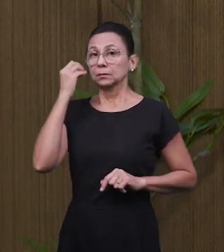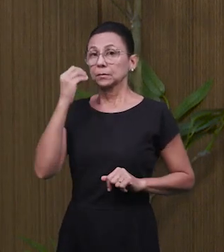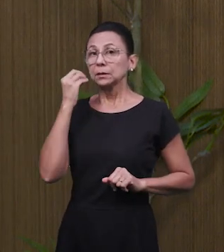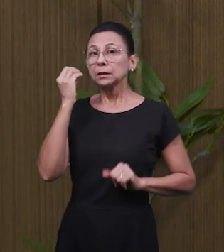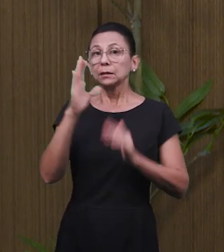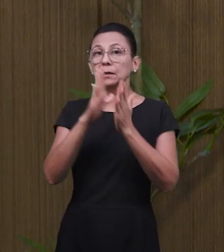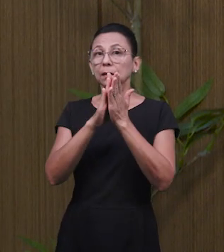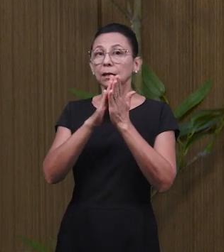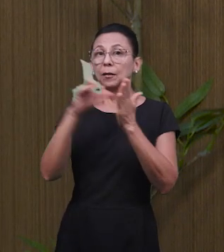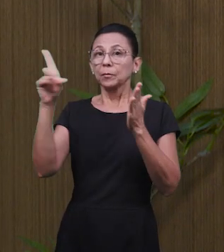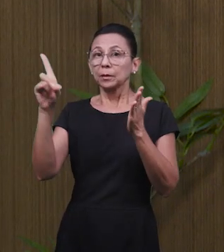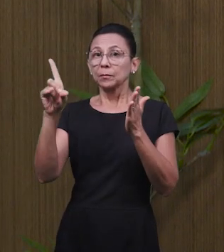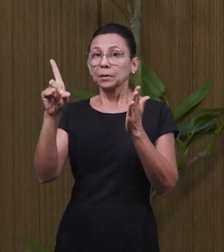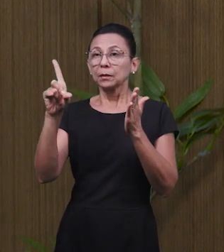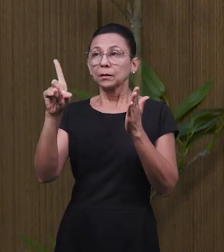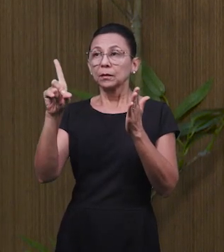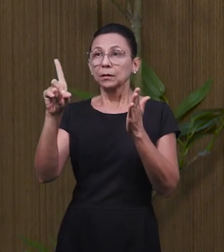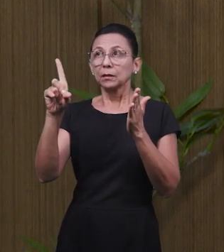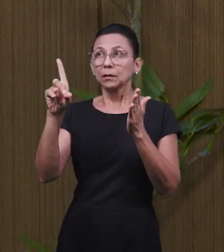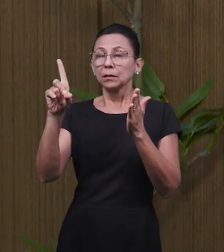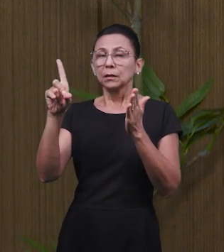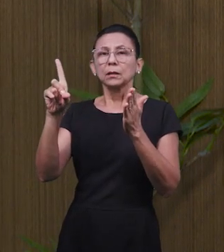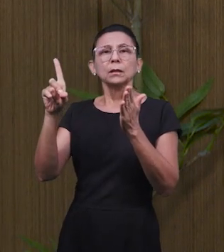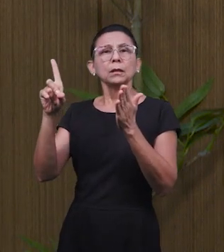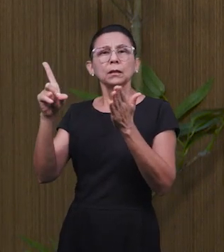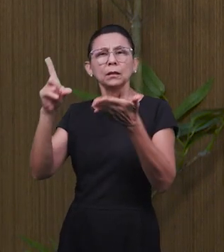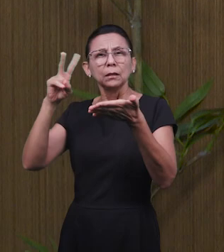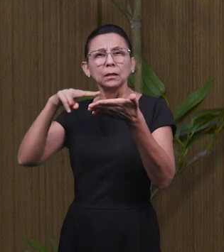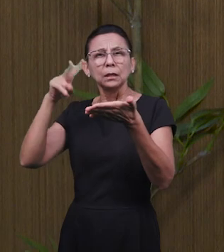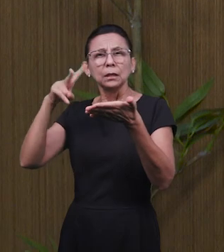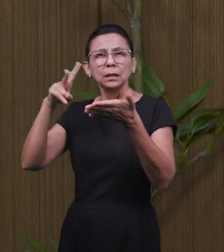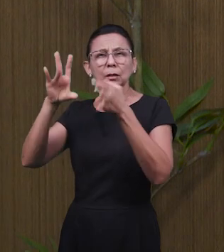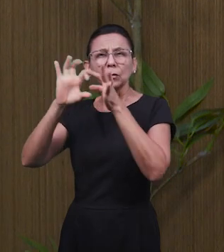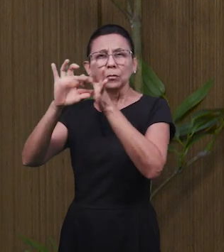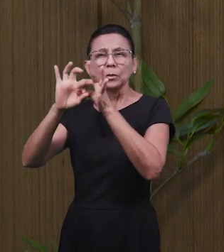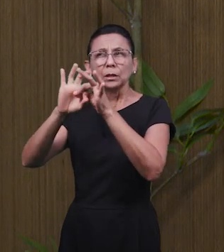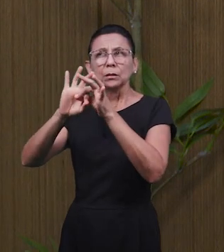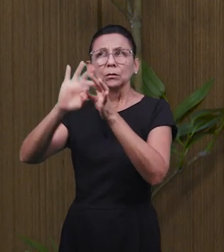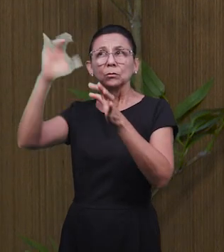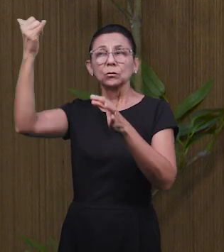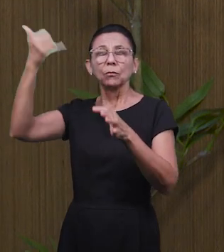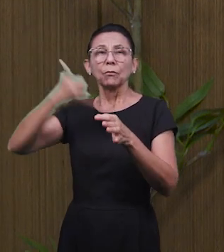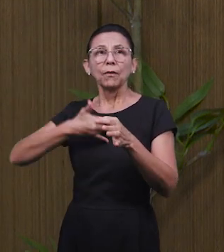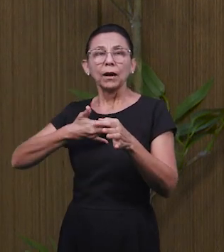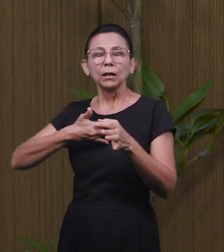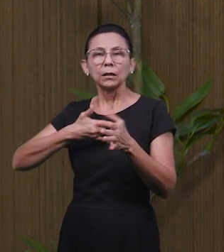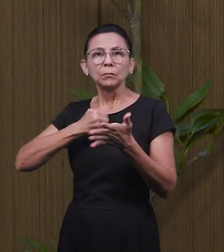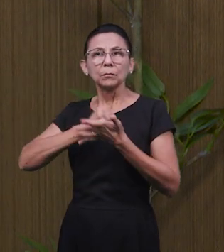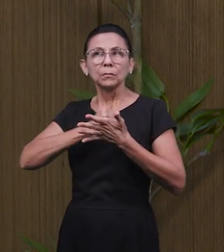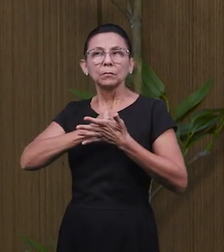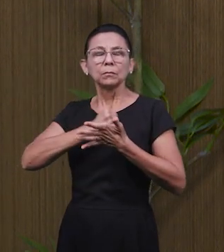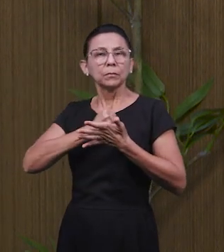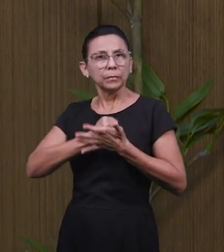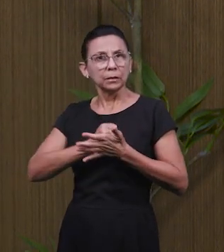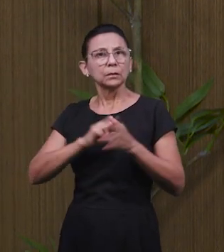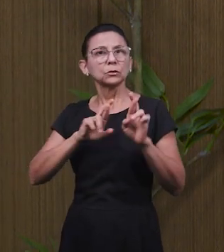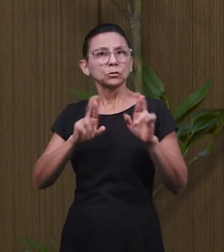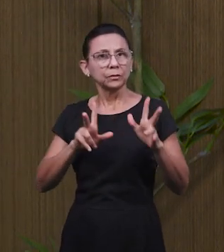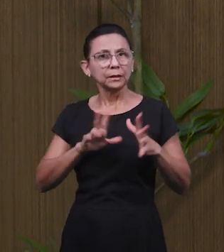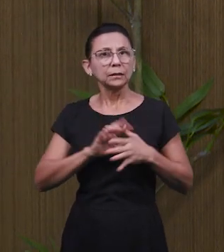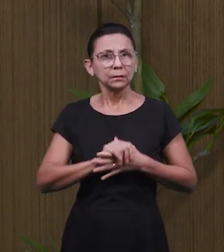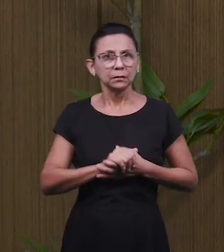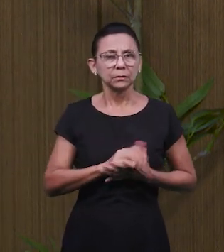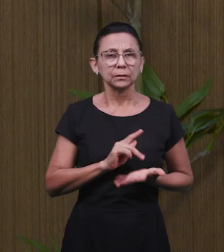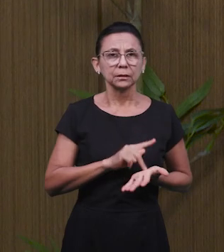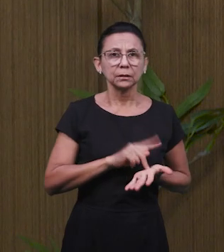palavra, e aí você sabe, não, o Senhor me respondeu. Eu tenho experiência com consulta a palavra, parece que o Senhor parou para